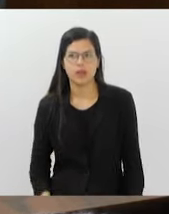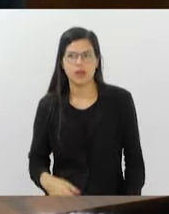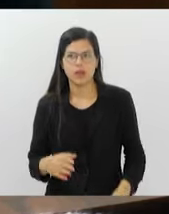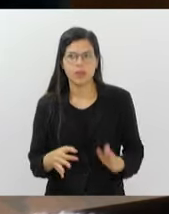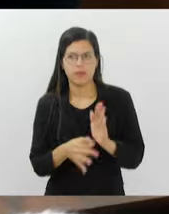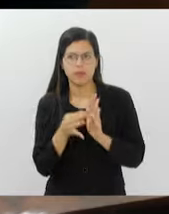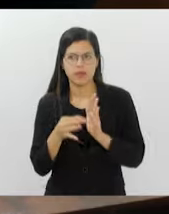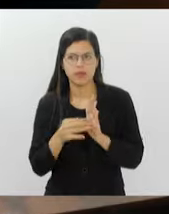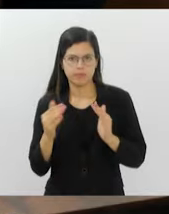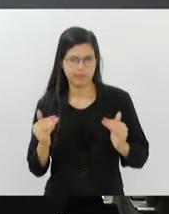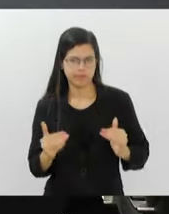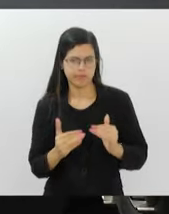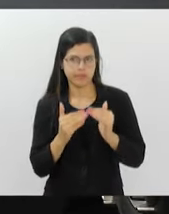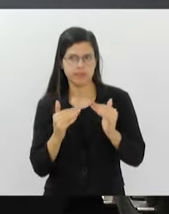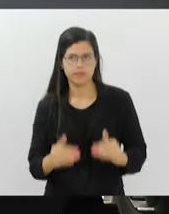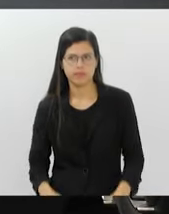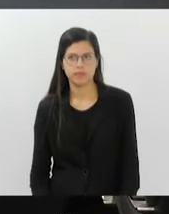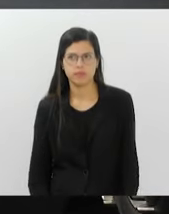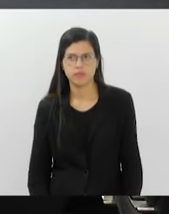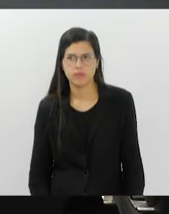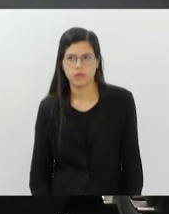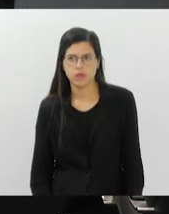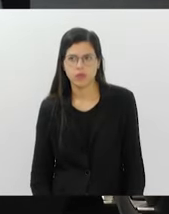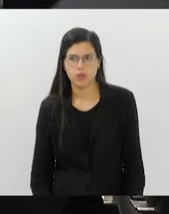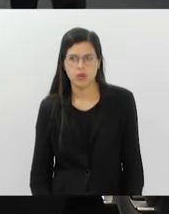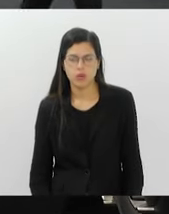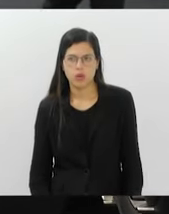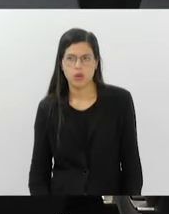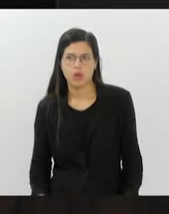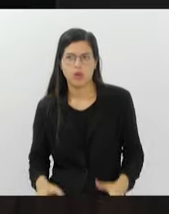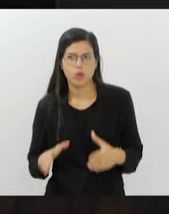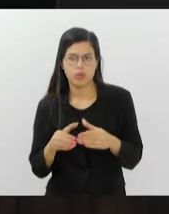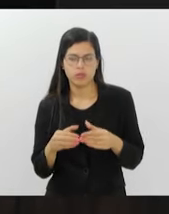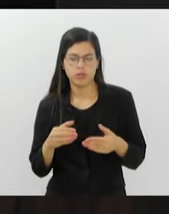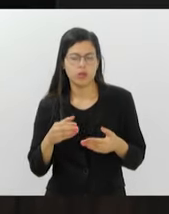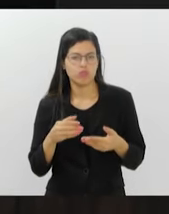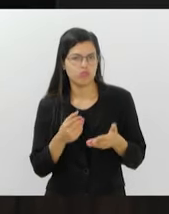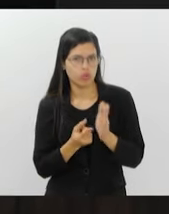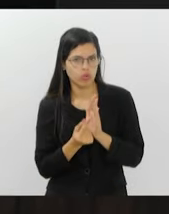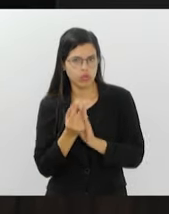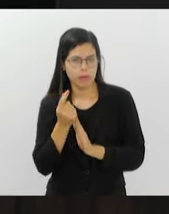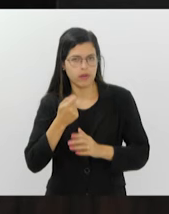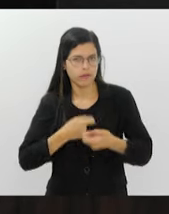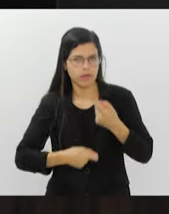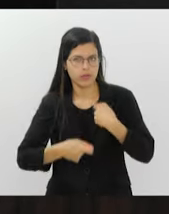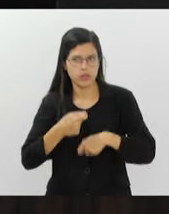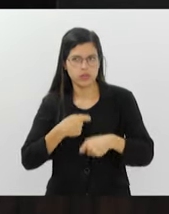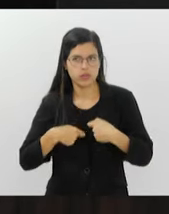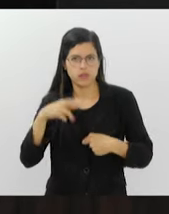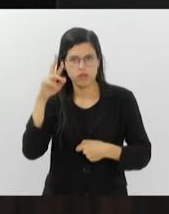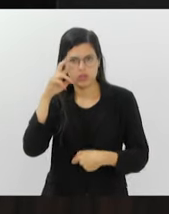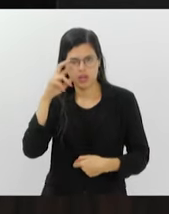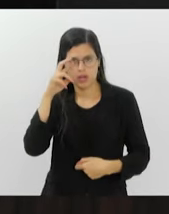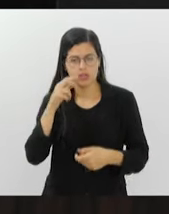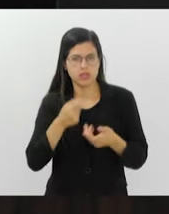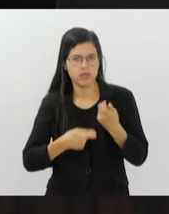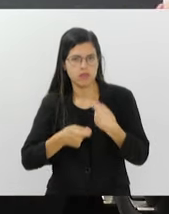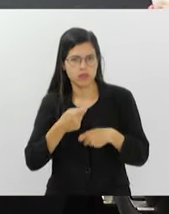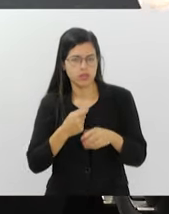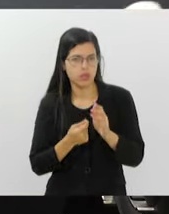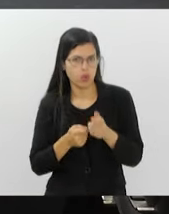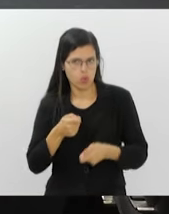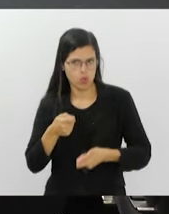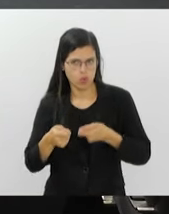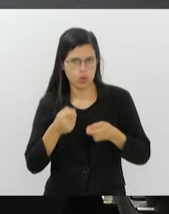é favorável pela comissão de orçamento finanç fiscalização financeira e controle Deputado Luiz